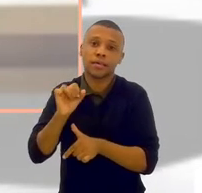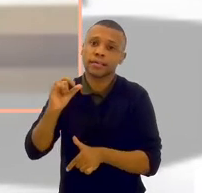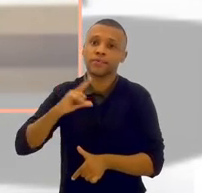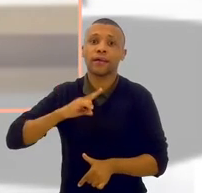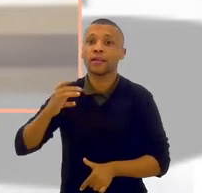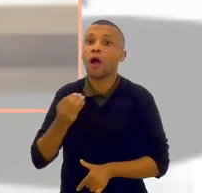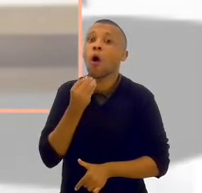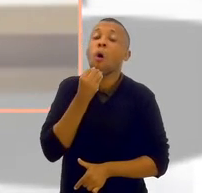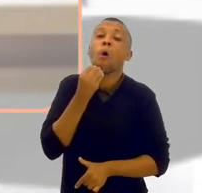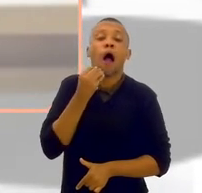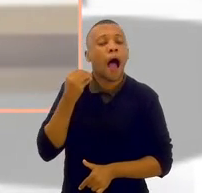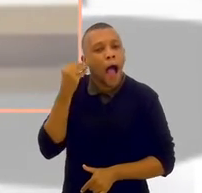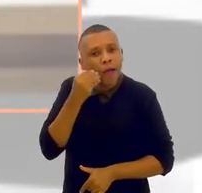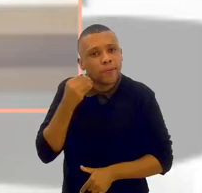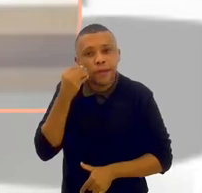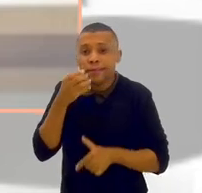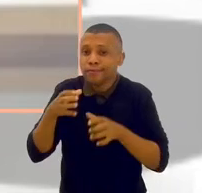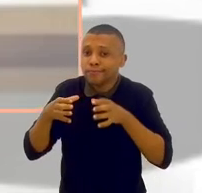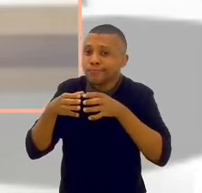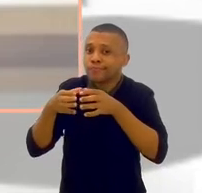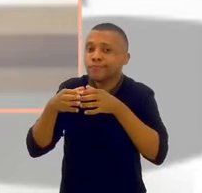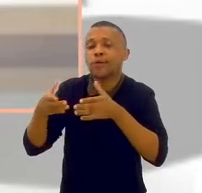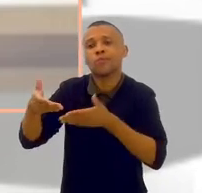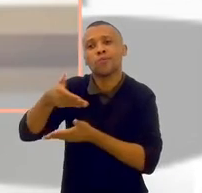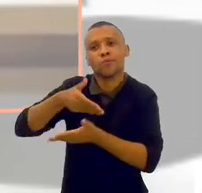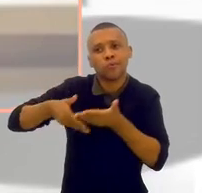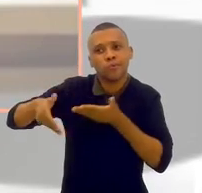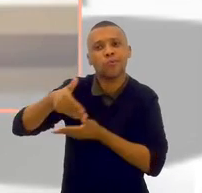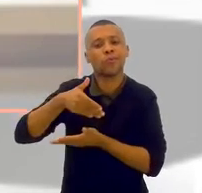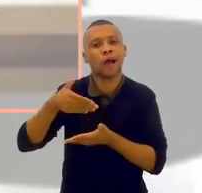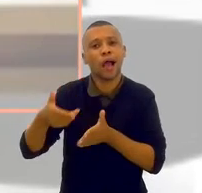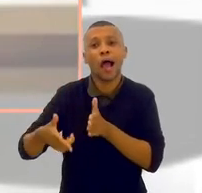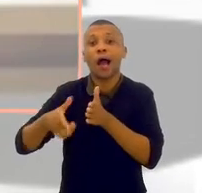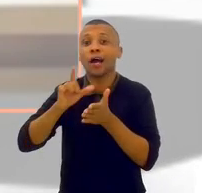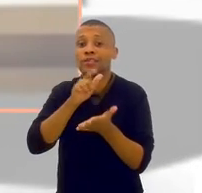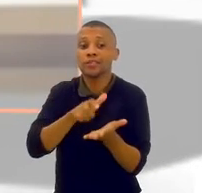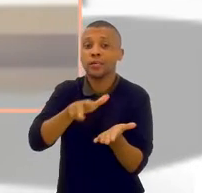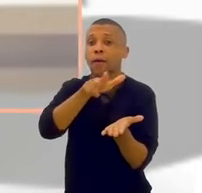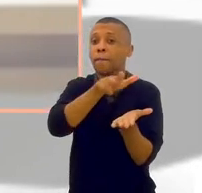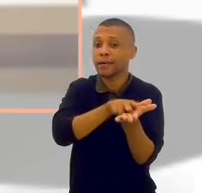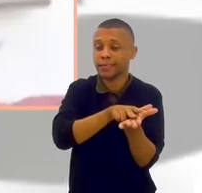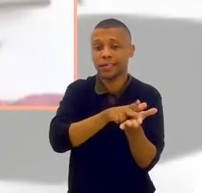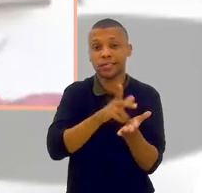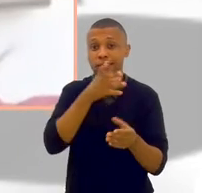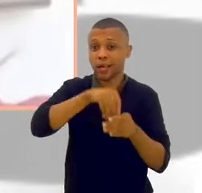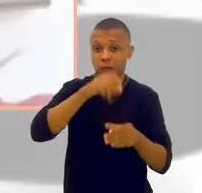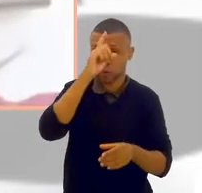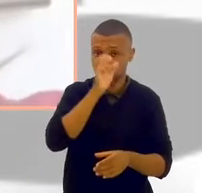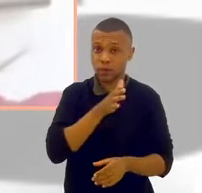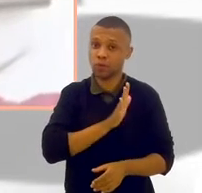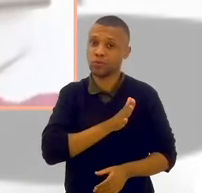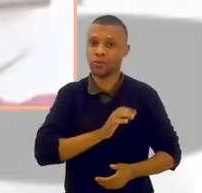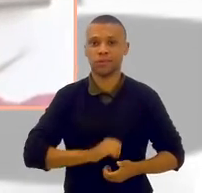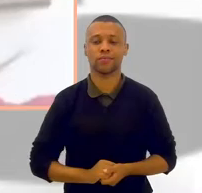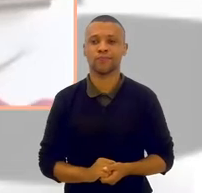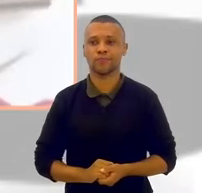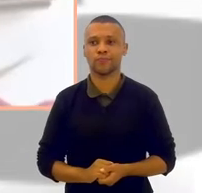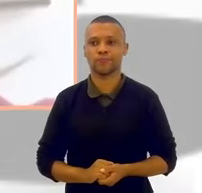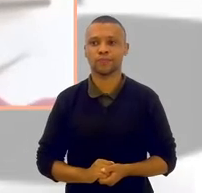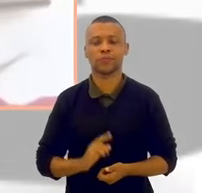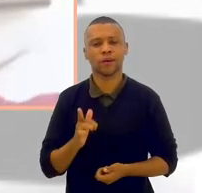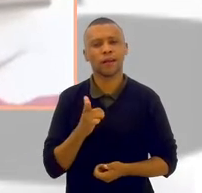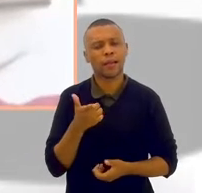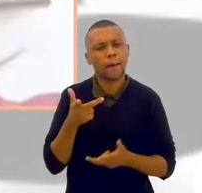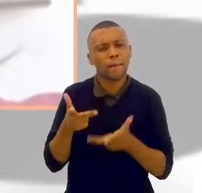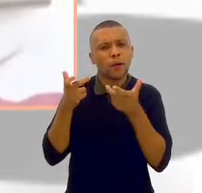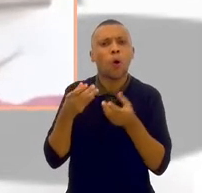ele já tivesse tido a oportunidade de ter essa experiência de ter convivido no INCOR antes de ser um paciente? Ele percebeu quando as